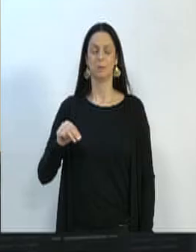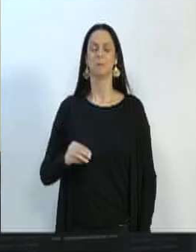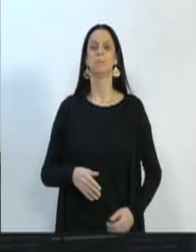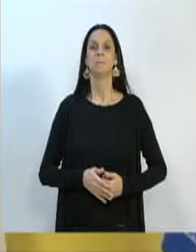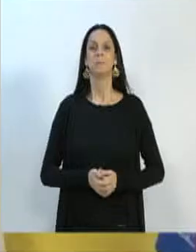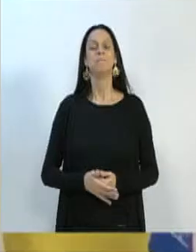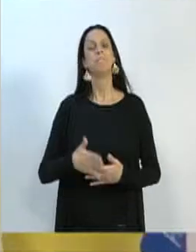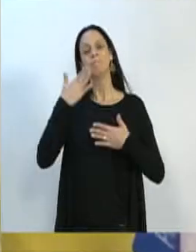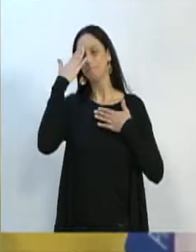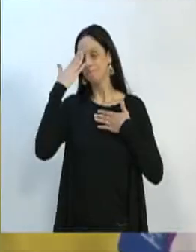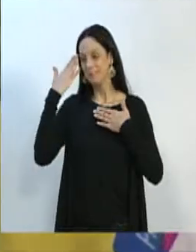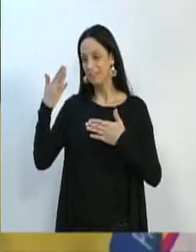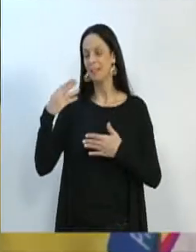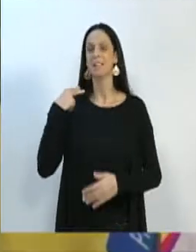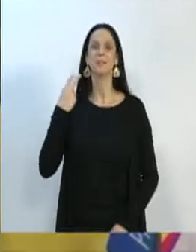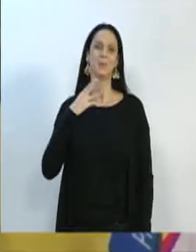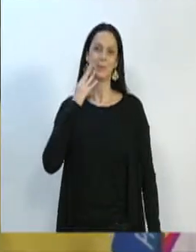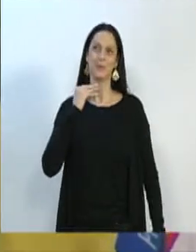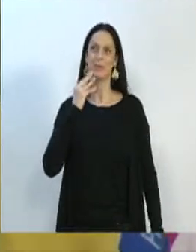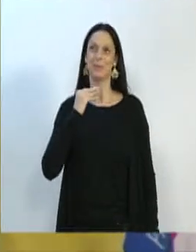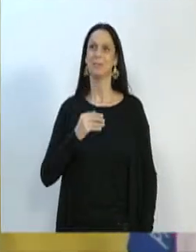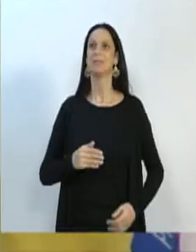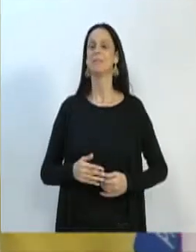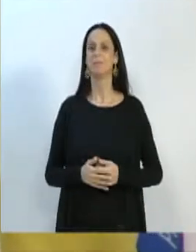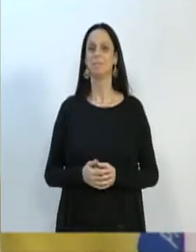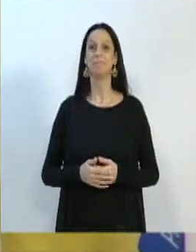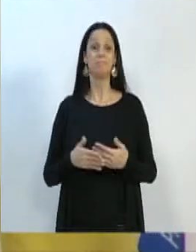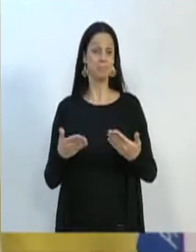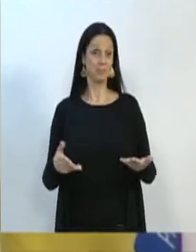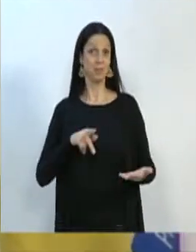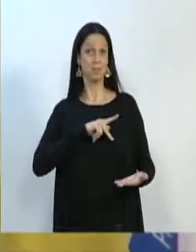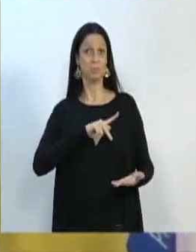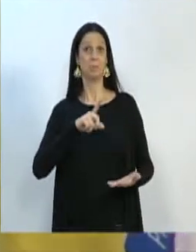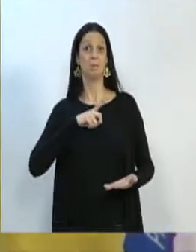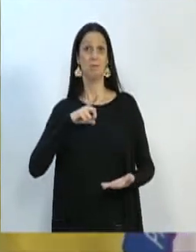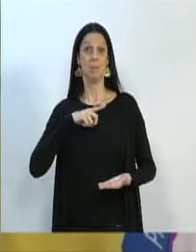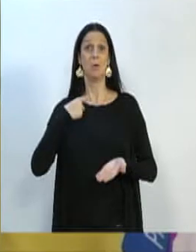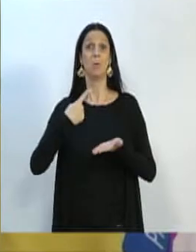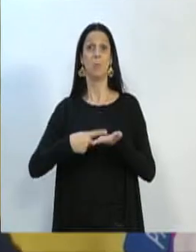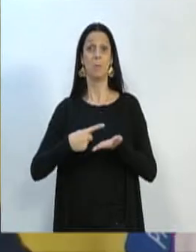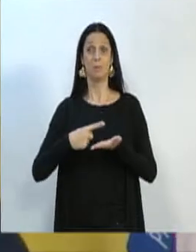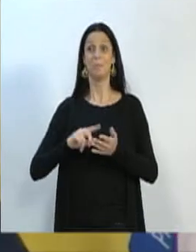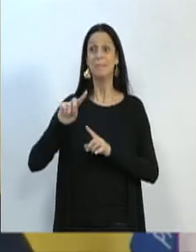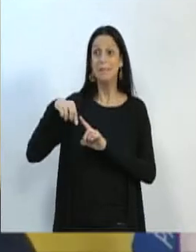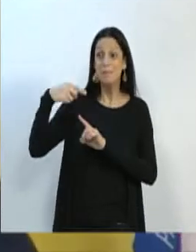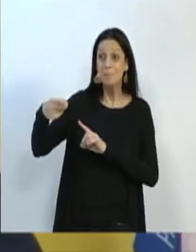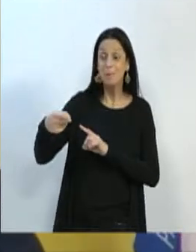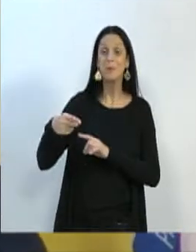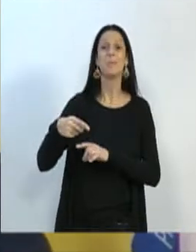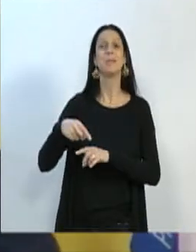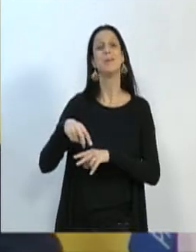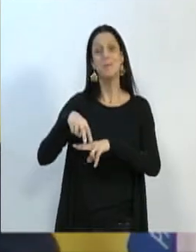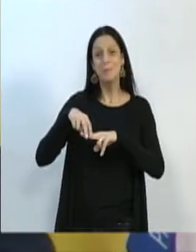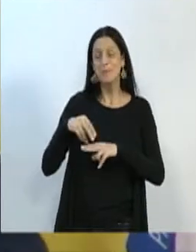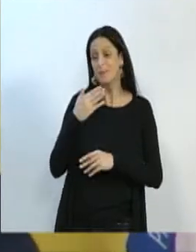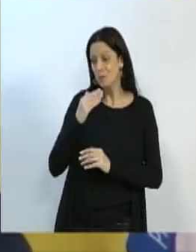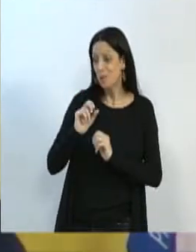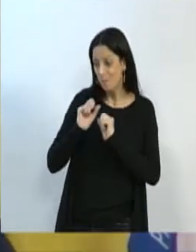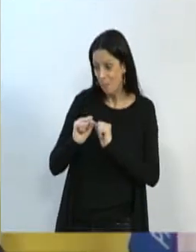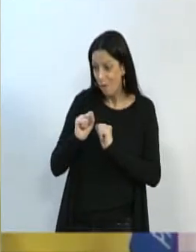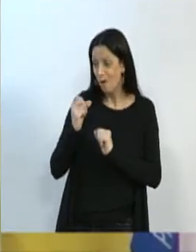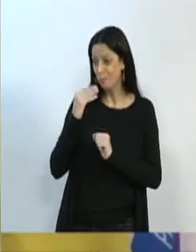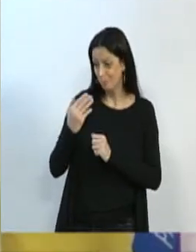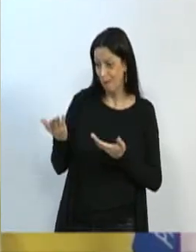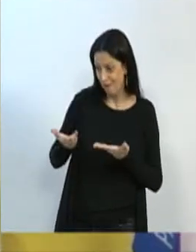e obrigado Vereador Gilson e o seu presidente tem um compromisso na sequência pedir o vereador Gilson para me pronunciar